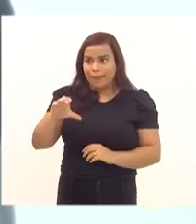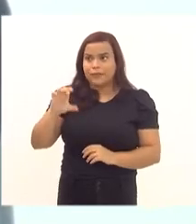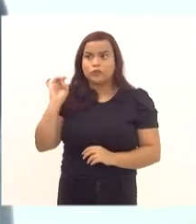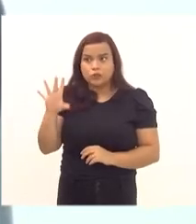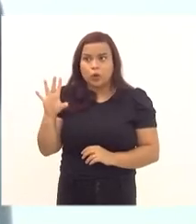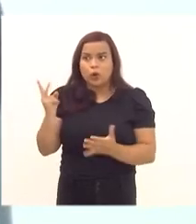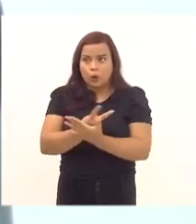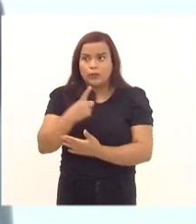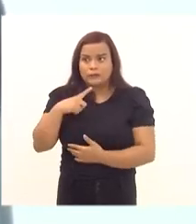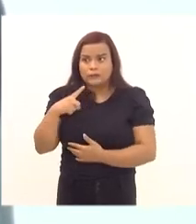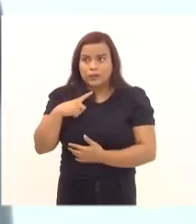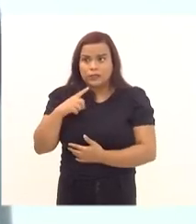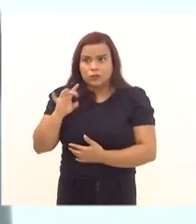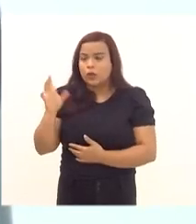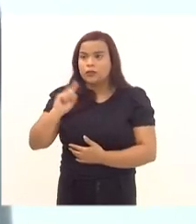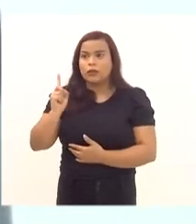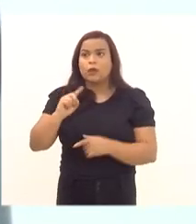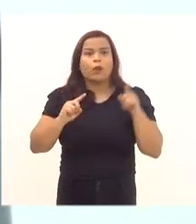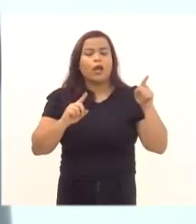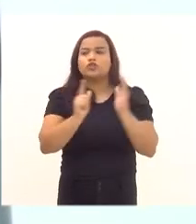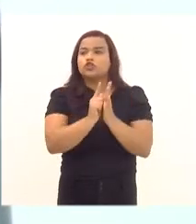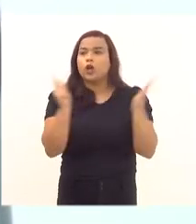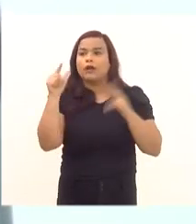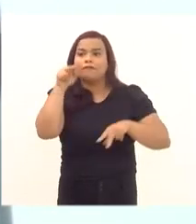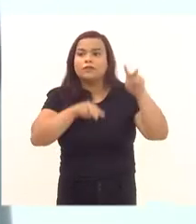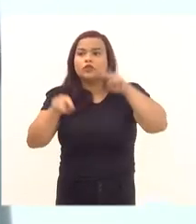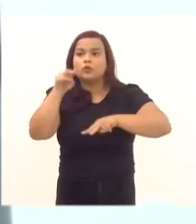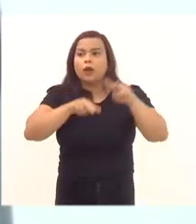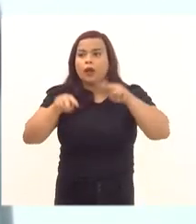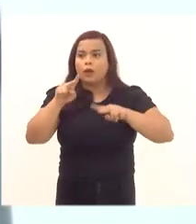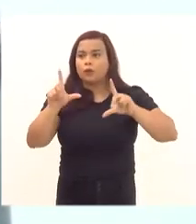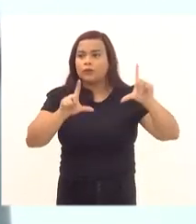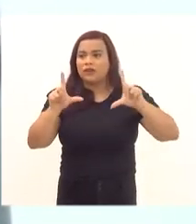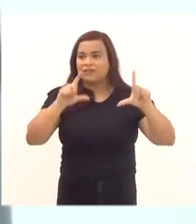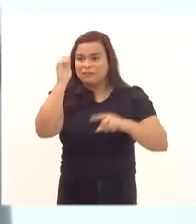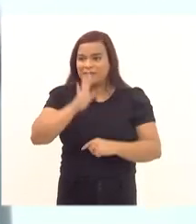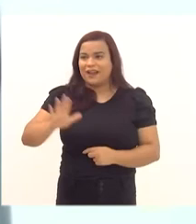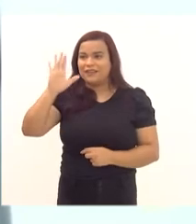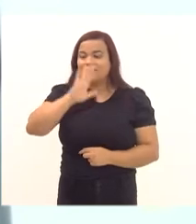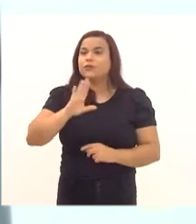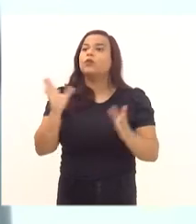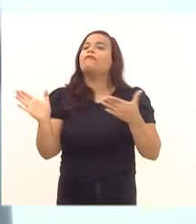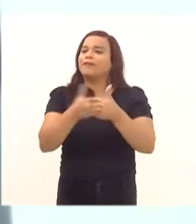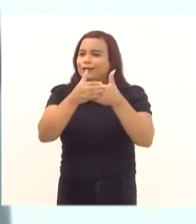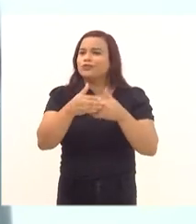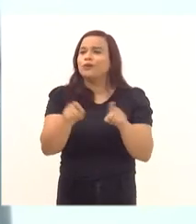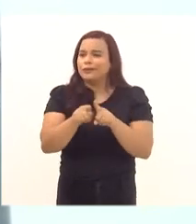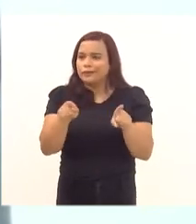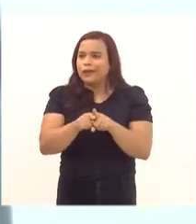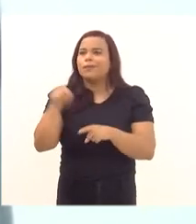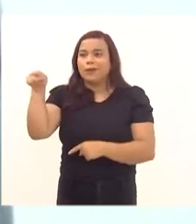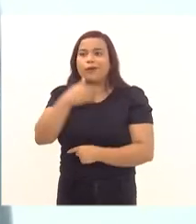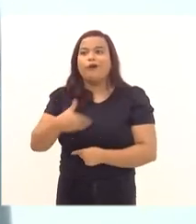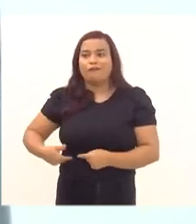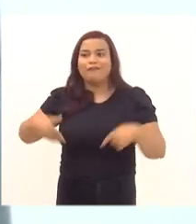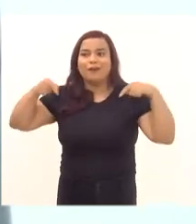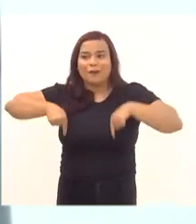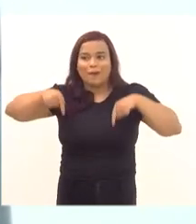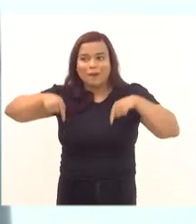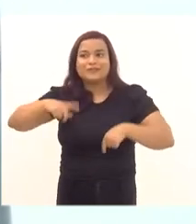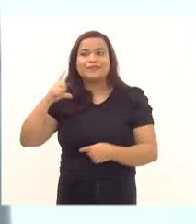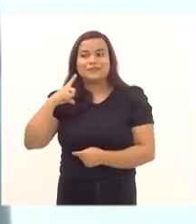da TV Brasil foi foi encerrado também por esse governo por esse por essa atual gestão eu quero fazer aqui